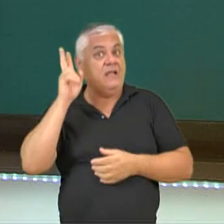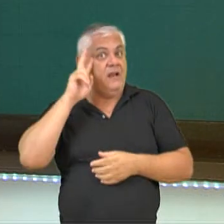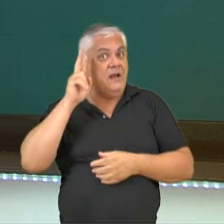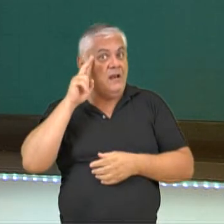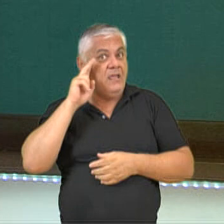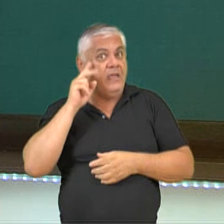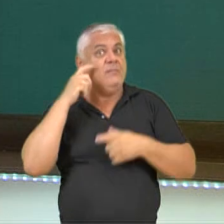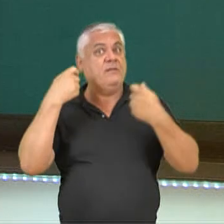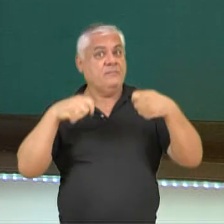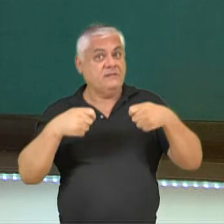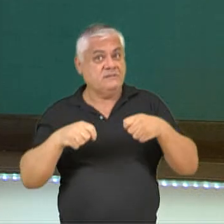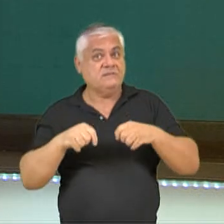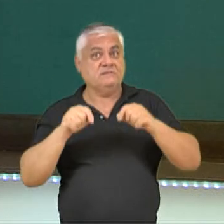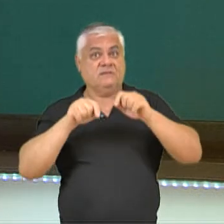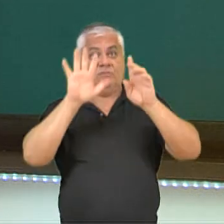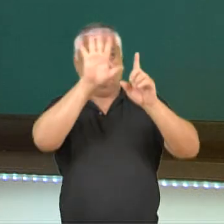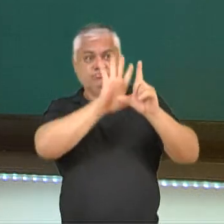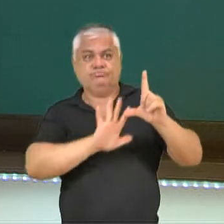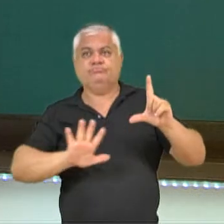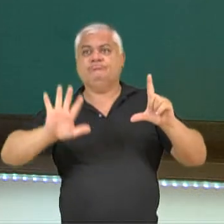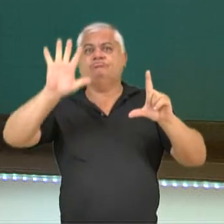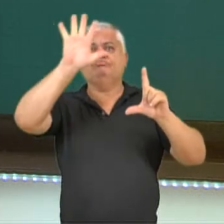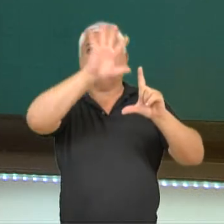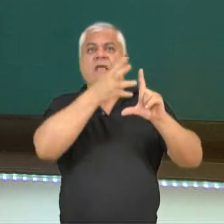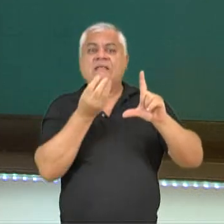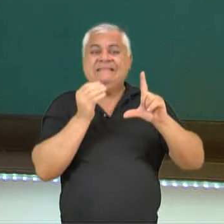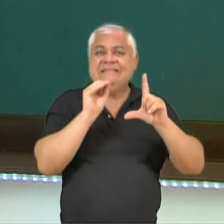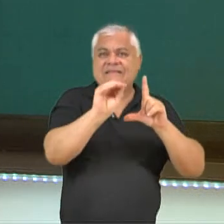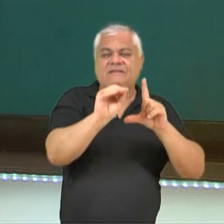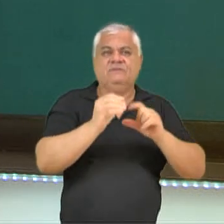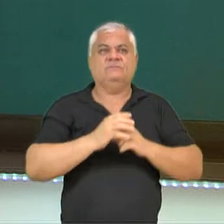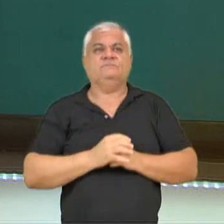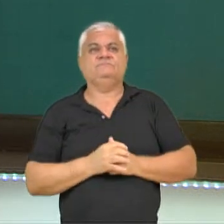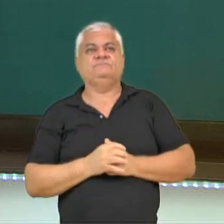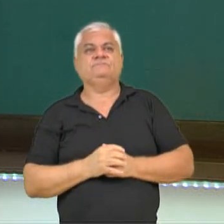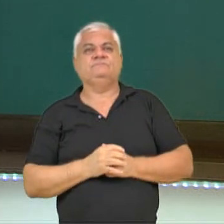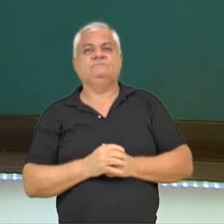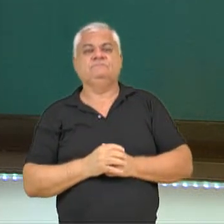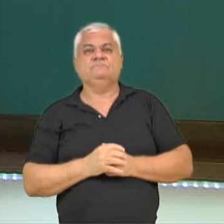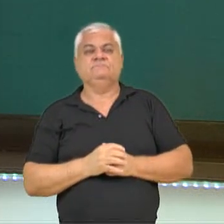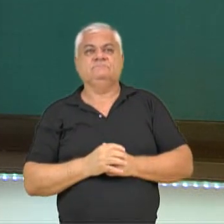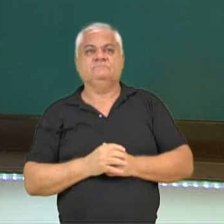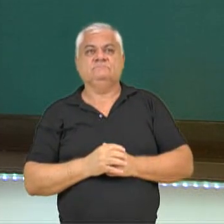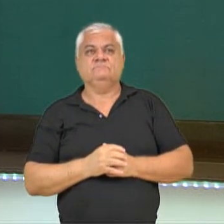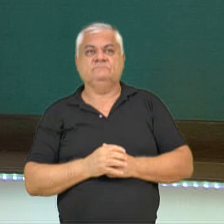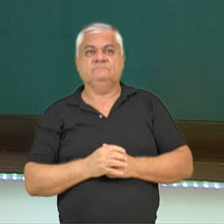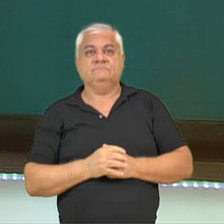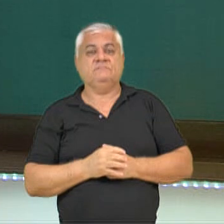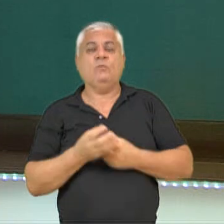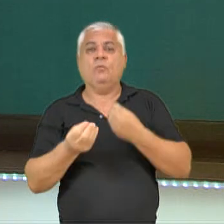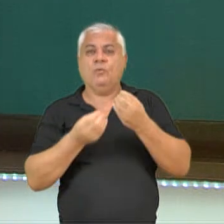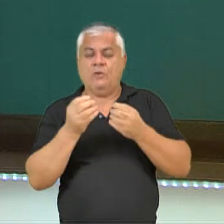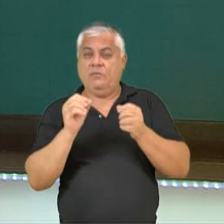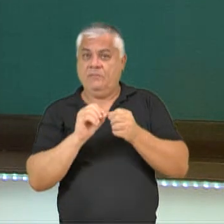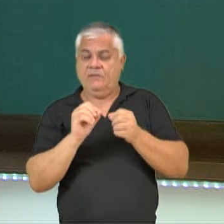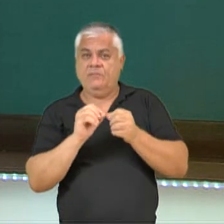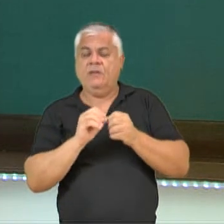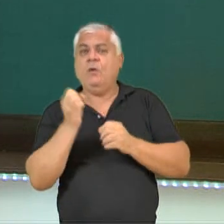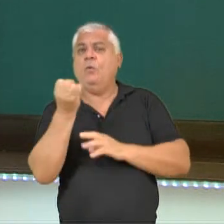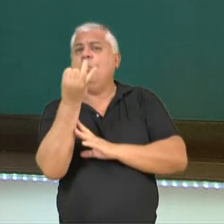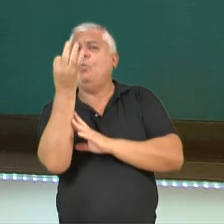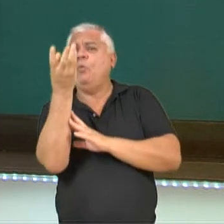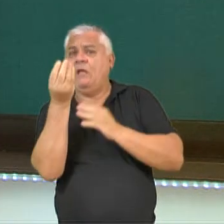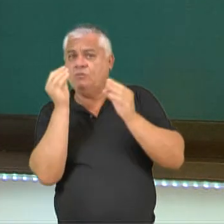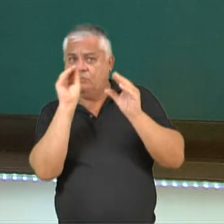área é uma medida de superfície, o quanto cabe lá dentro, ok? Então, o que eu vou fazer? Se é o quanto cabe lá